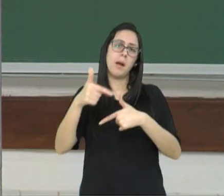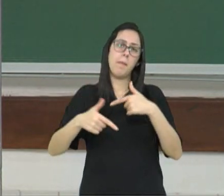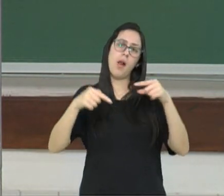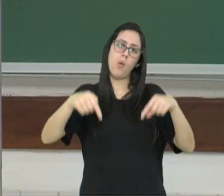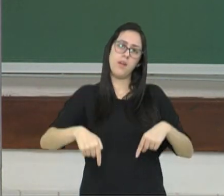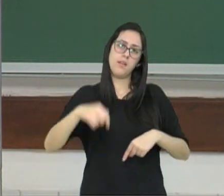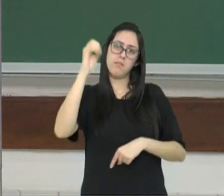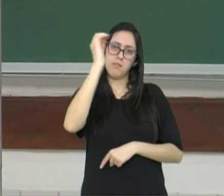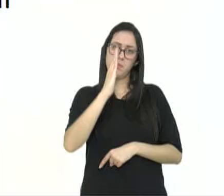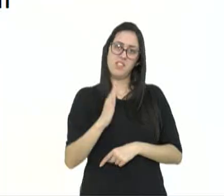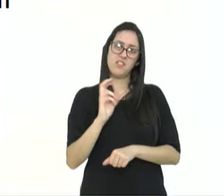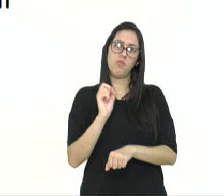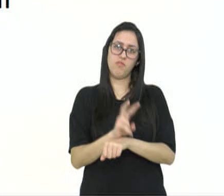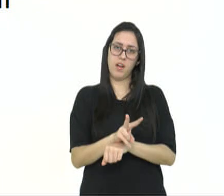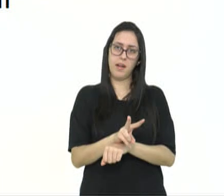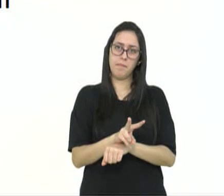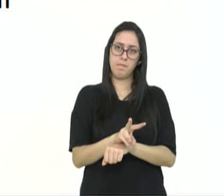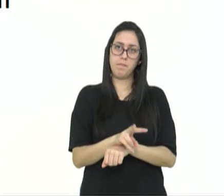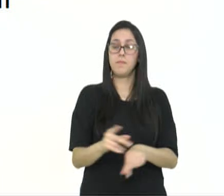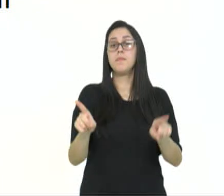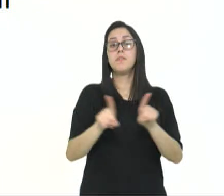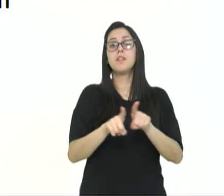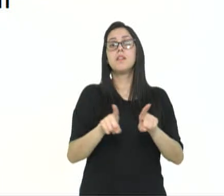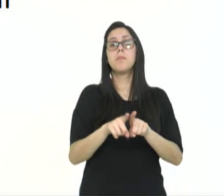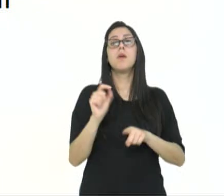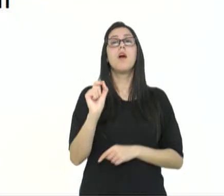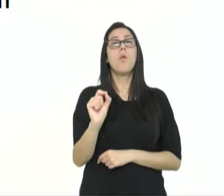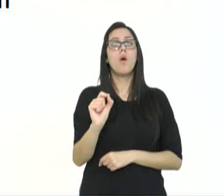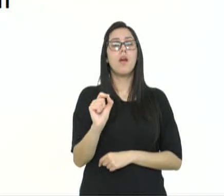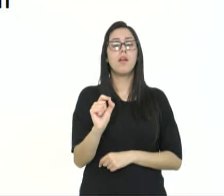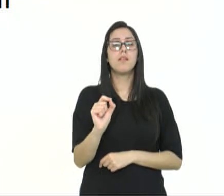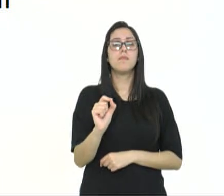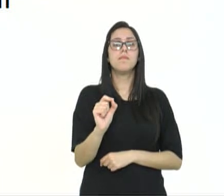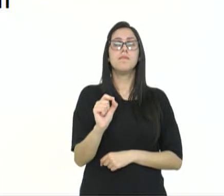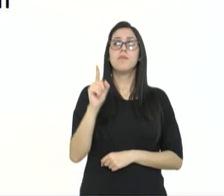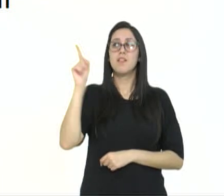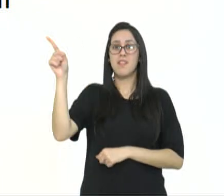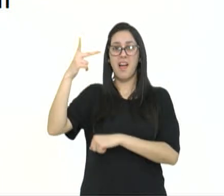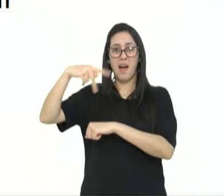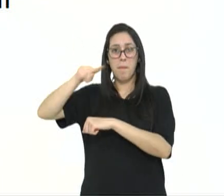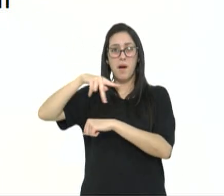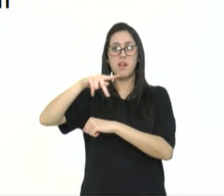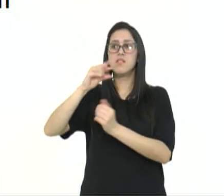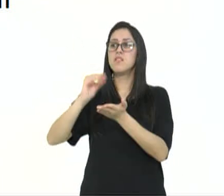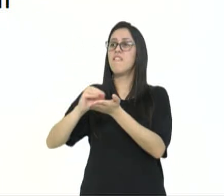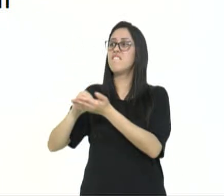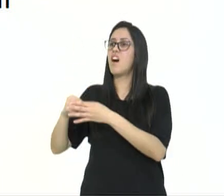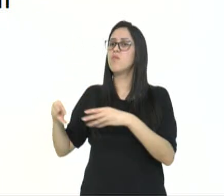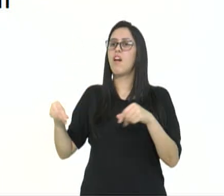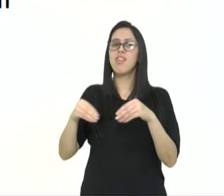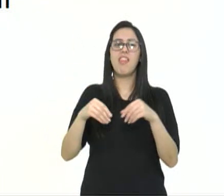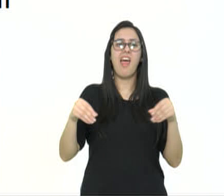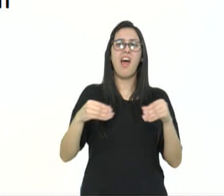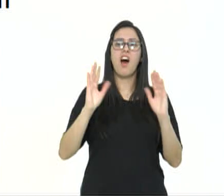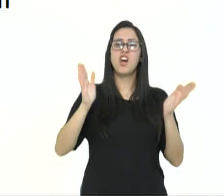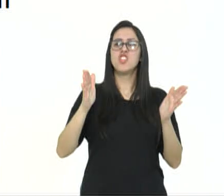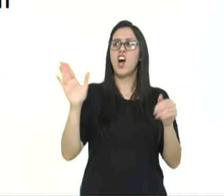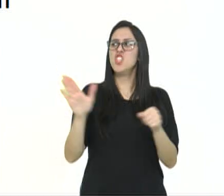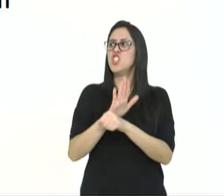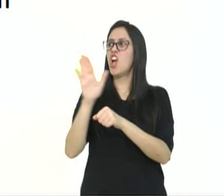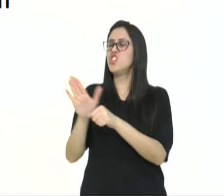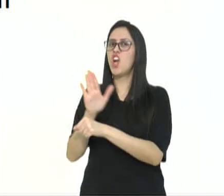aqui. Terceira coisa, a falta de terras em seu país de origem. Já estava muito ocupado, já haviam